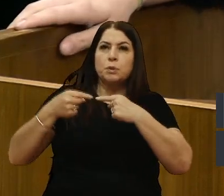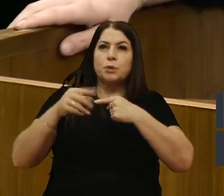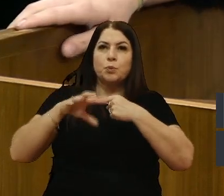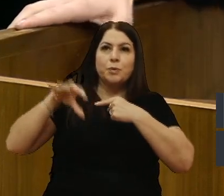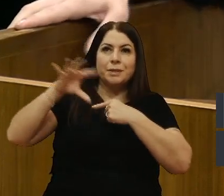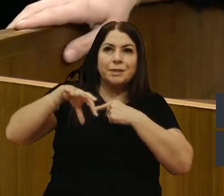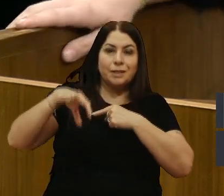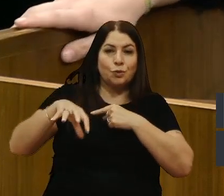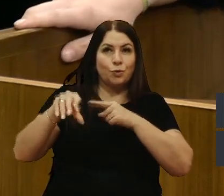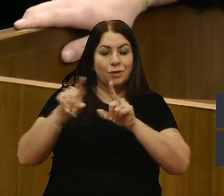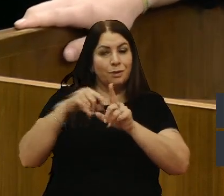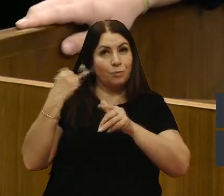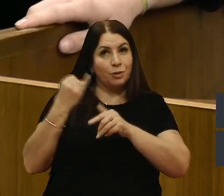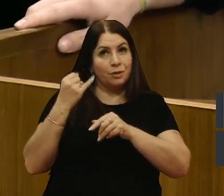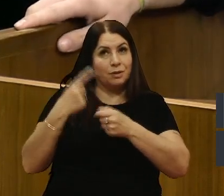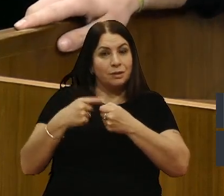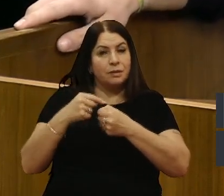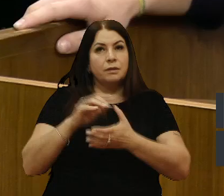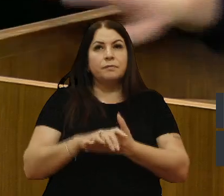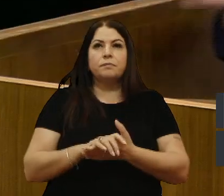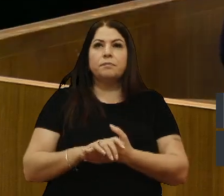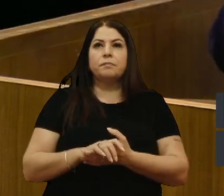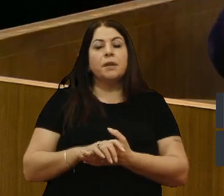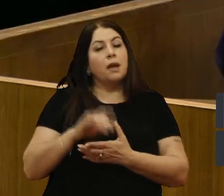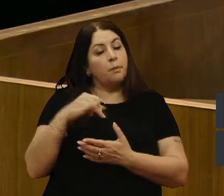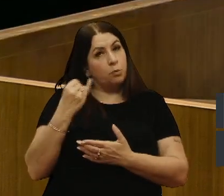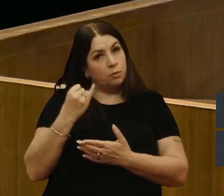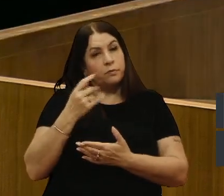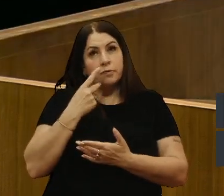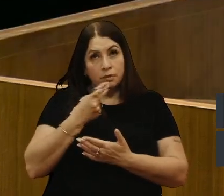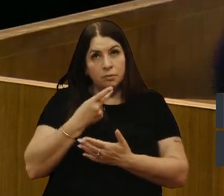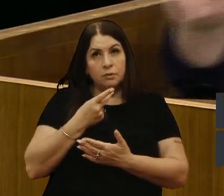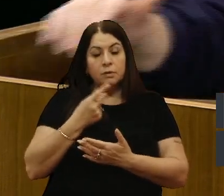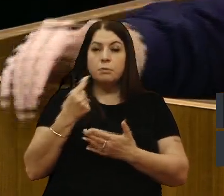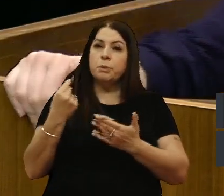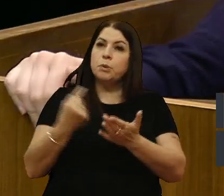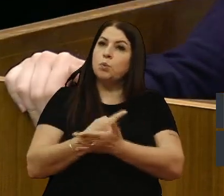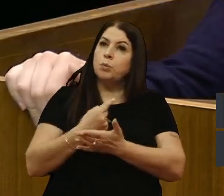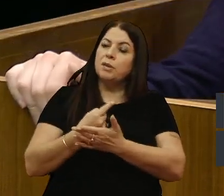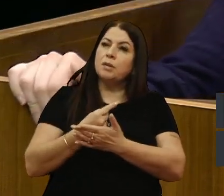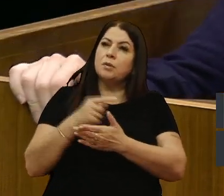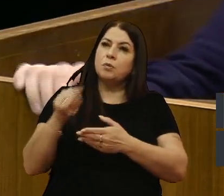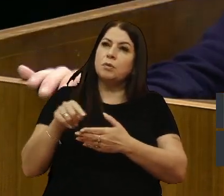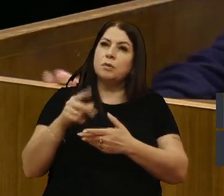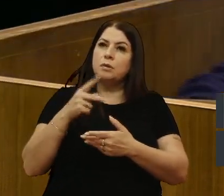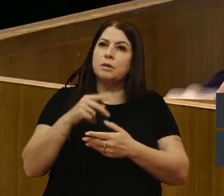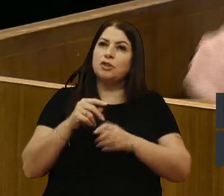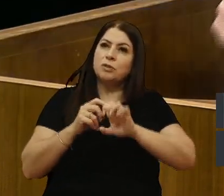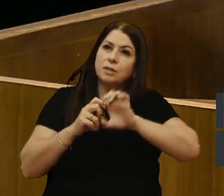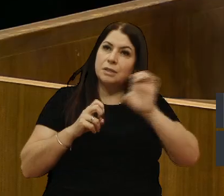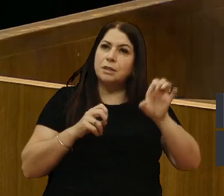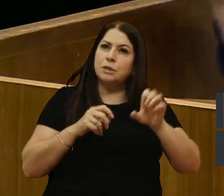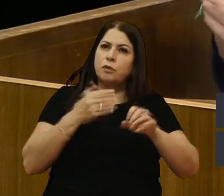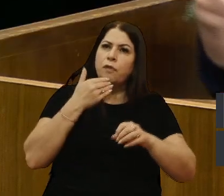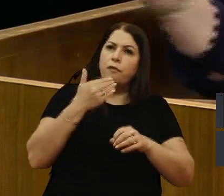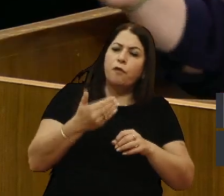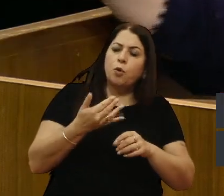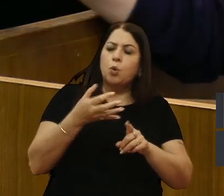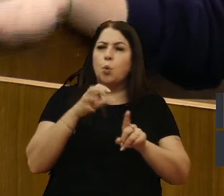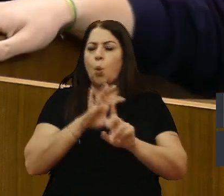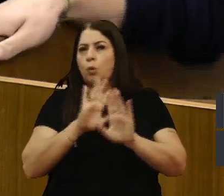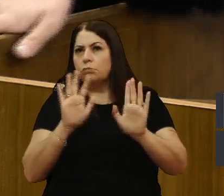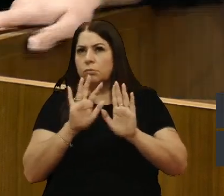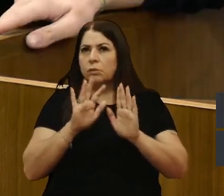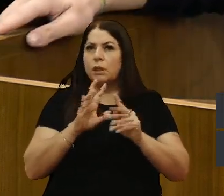setores importantes da nossa cidade. É importante dizer, né? Me perguntaram, enquanto parlamentar de esquerda, se era a favor, era contra. Acho